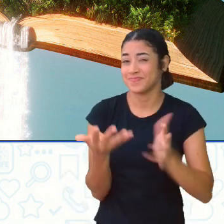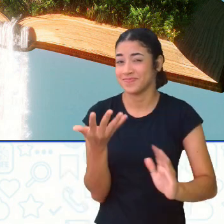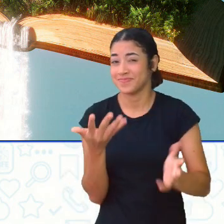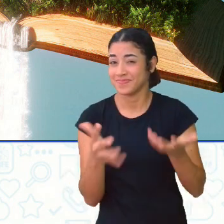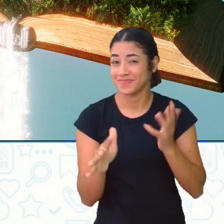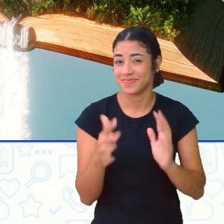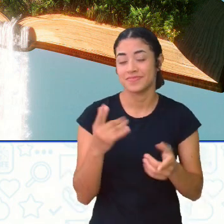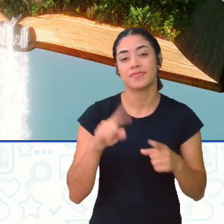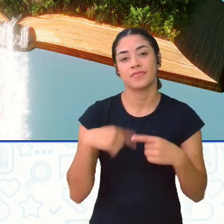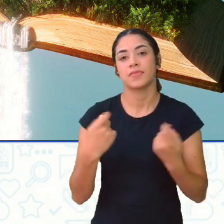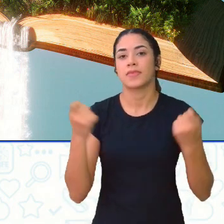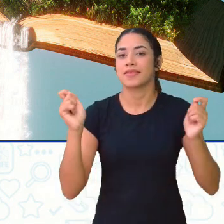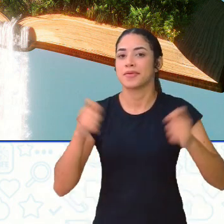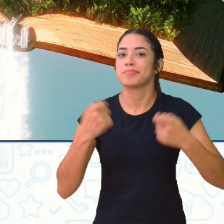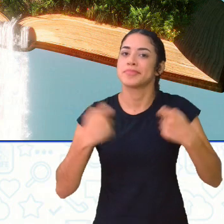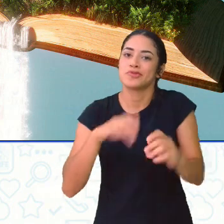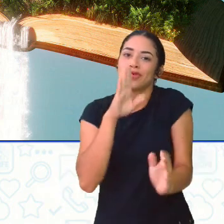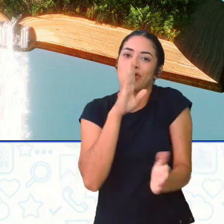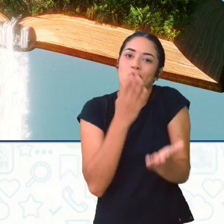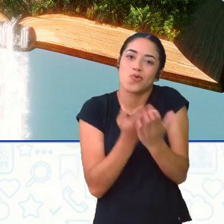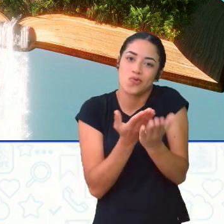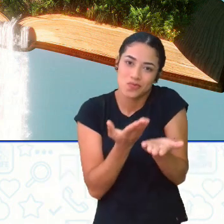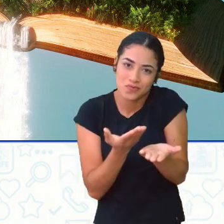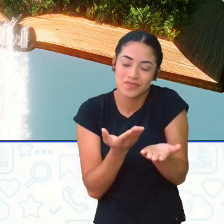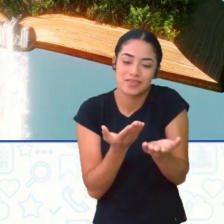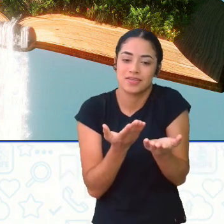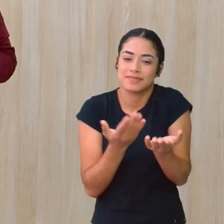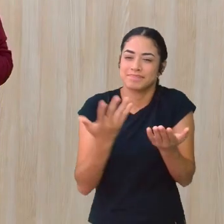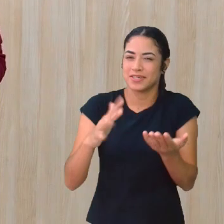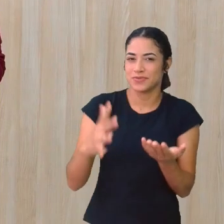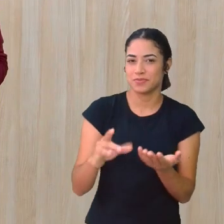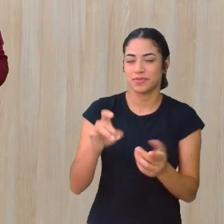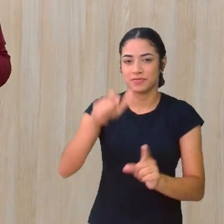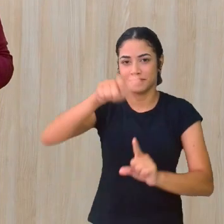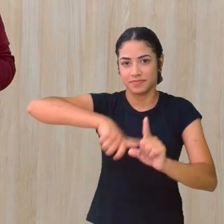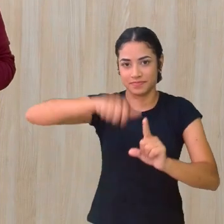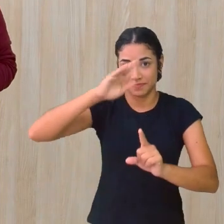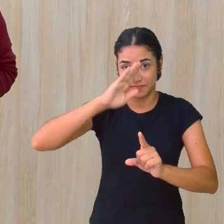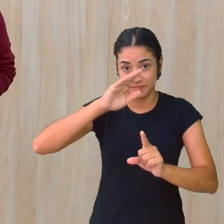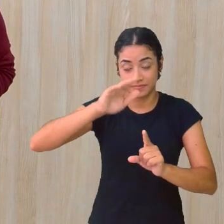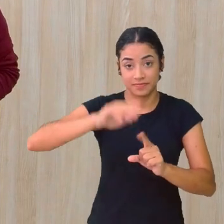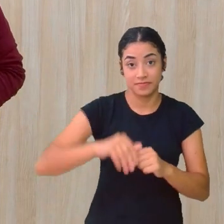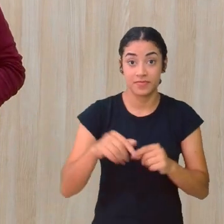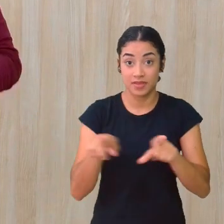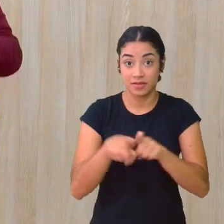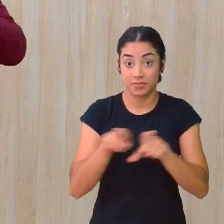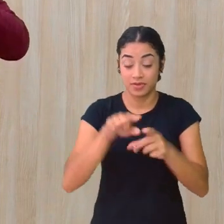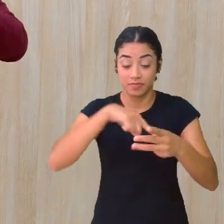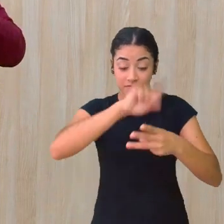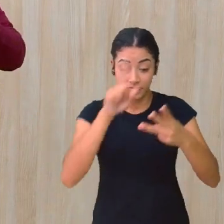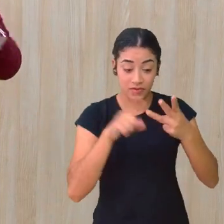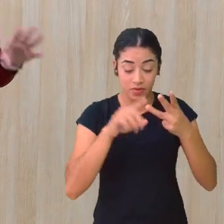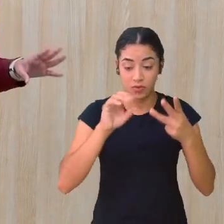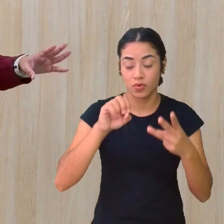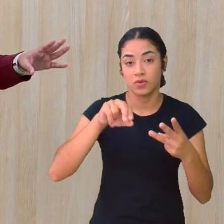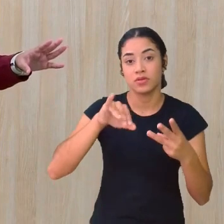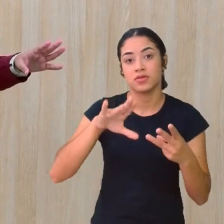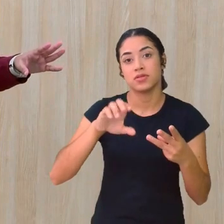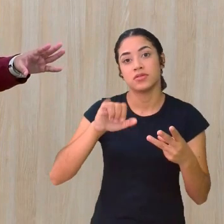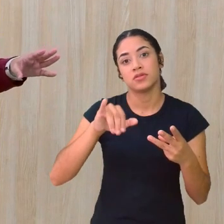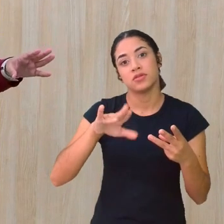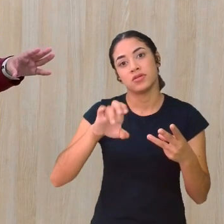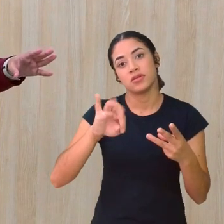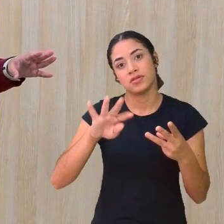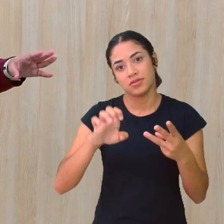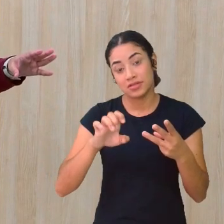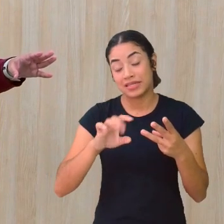sempre tem Que desconfiar Do narrador personagem Tá certo? E a gente tem o narrador Onisciente Que é aquele Que tudo sabe